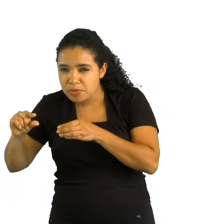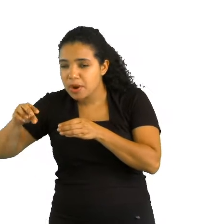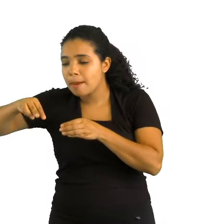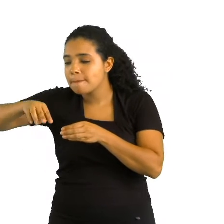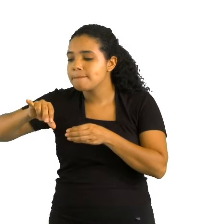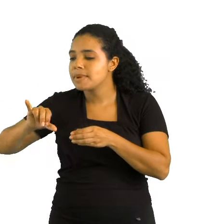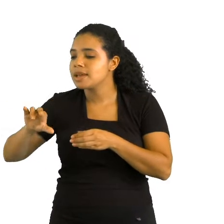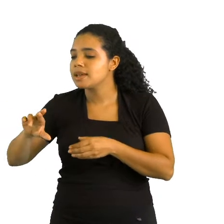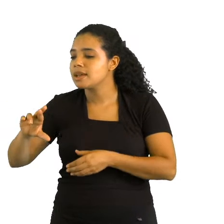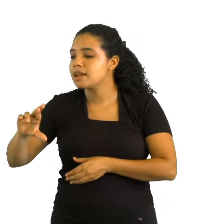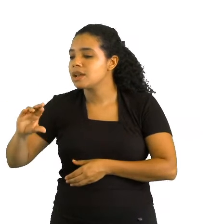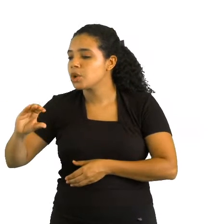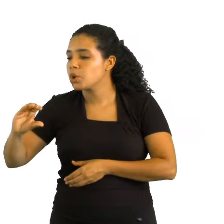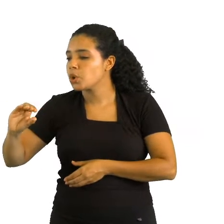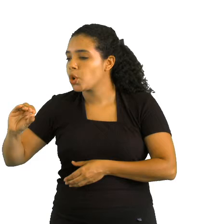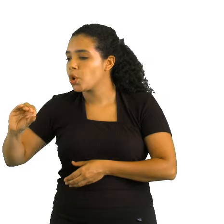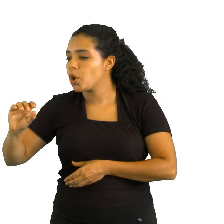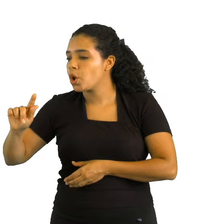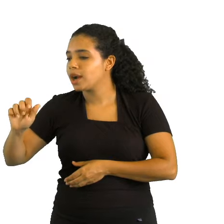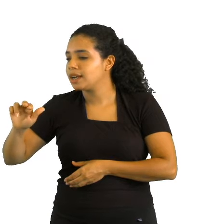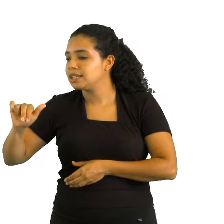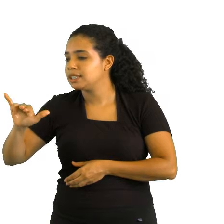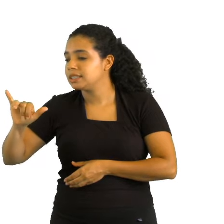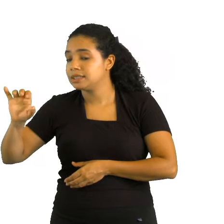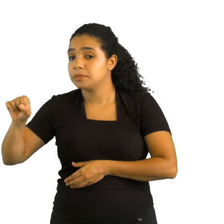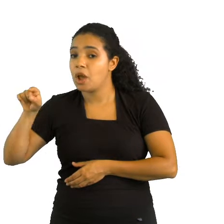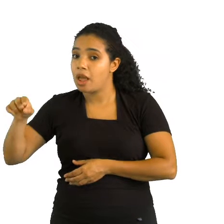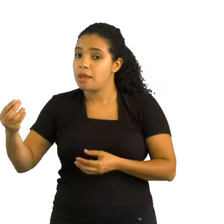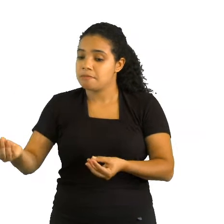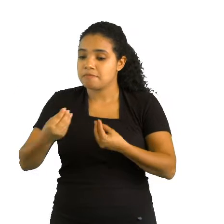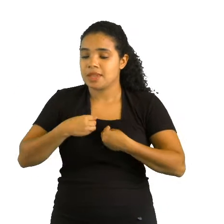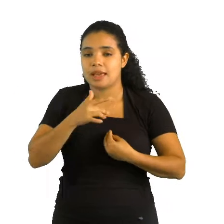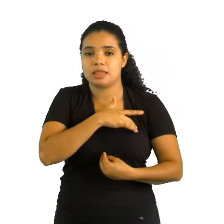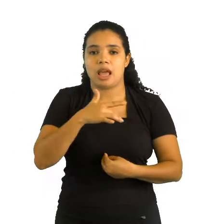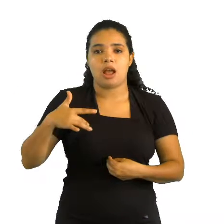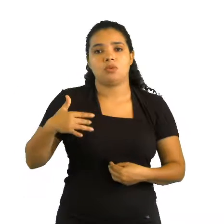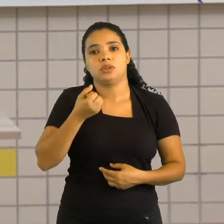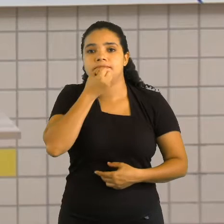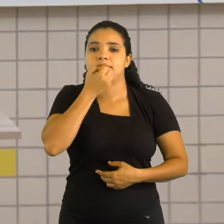nossa saúde, né? Porque se estiver doente, nós vamos usá-los.